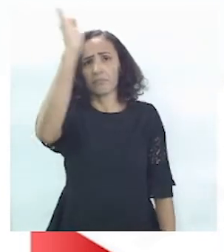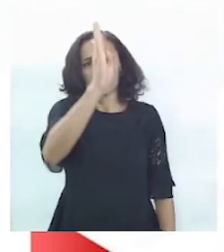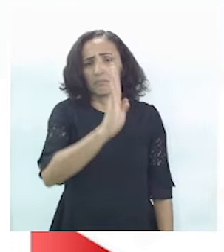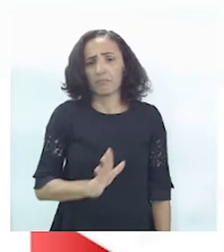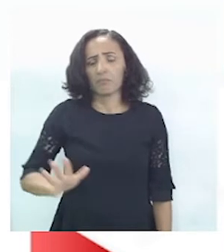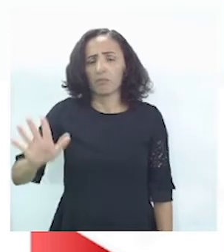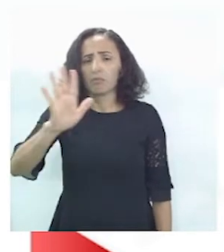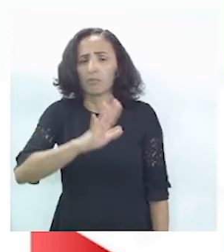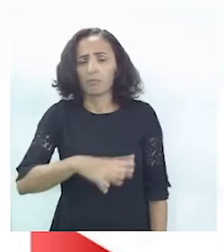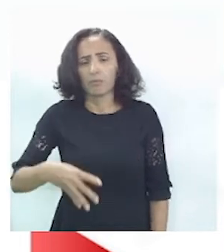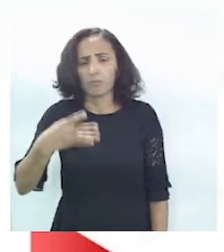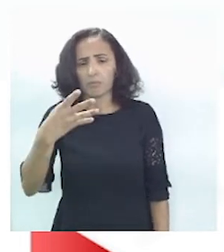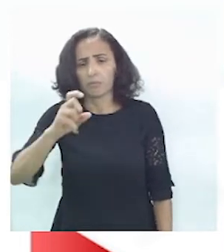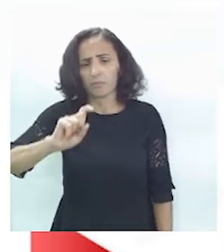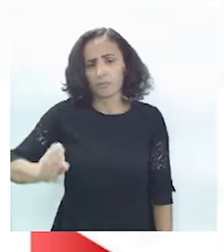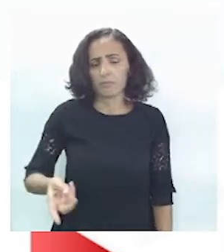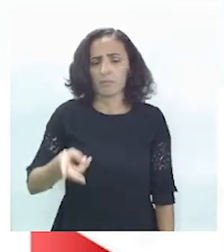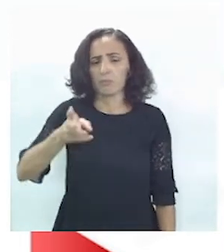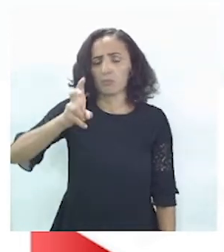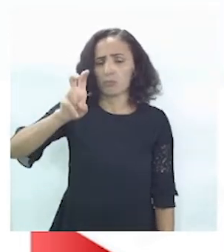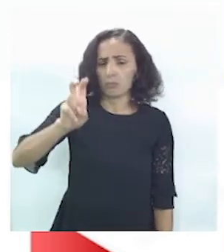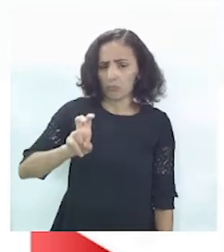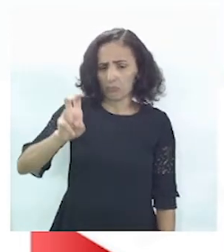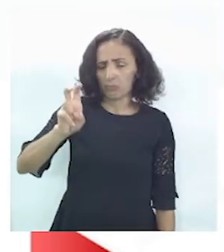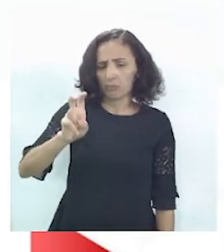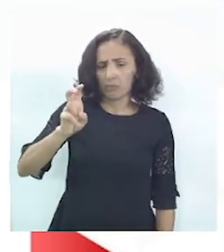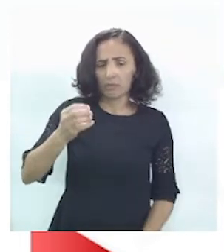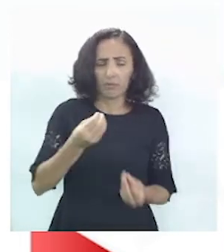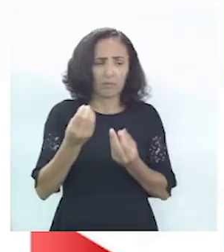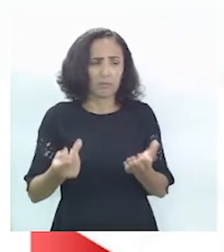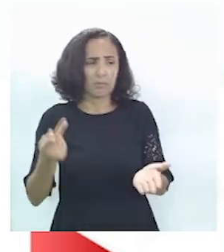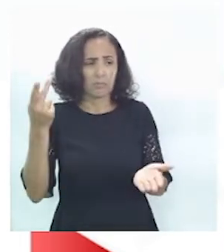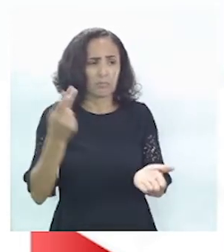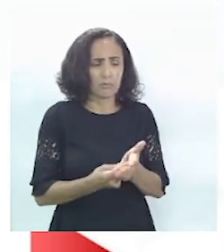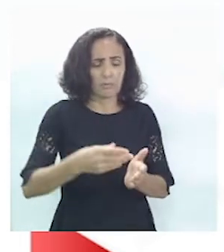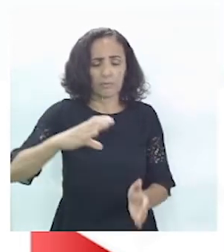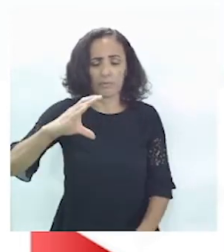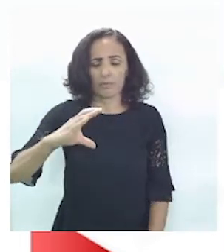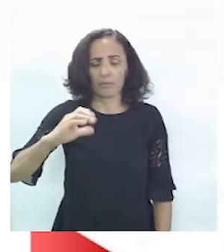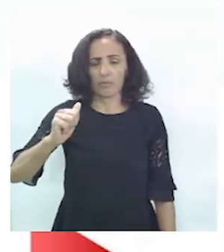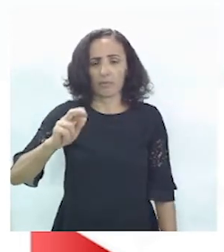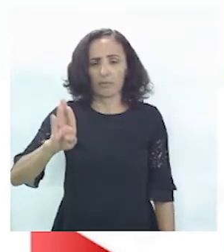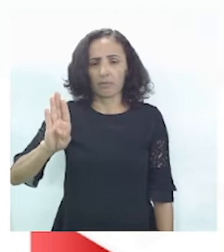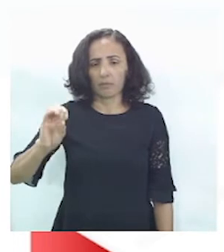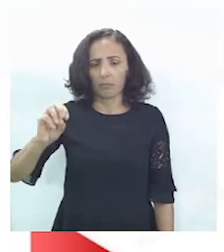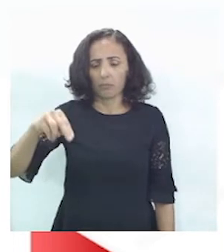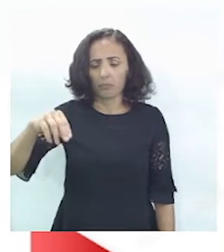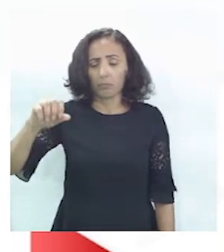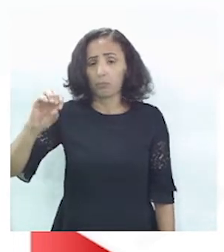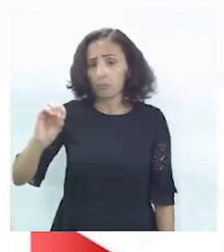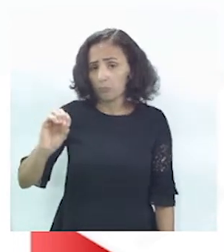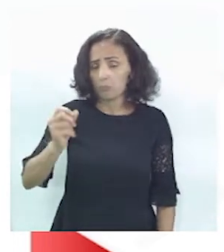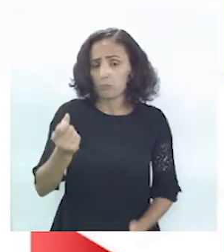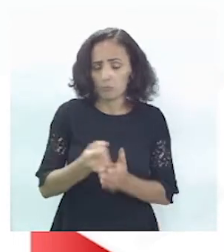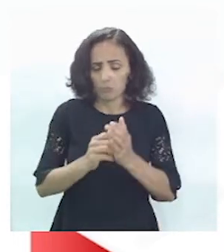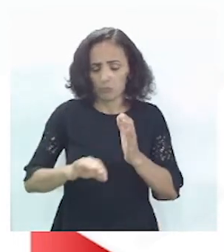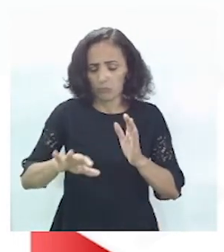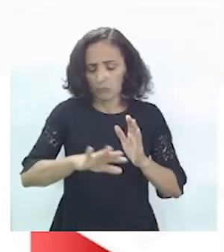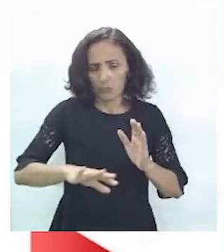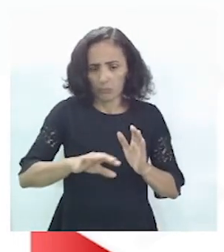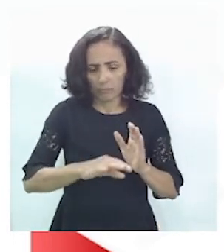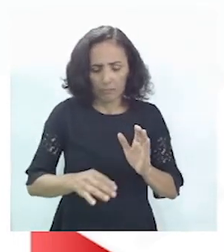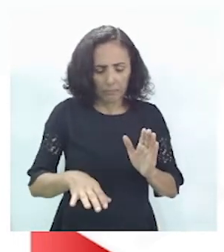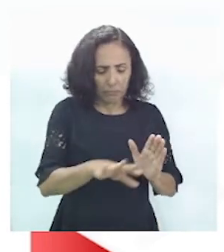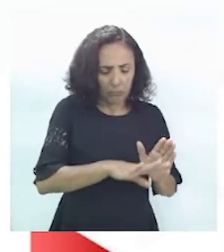de 4,5 milhões de toneladas de carbono na atmosfera, como incremento ali na produção